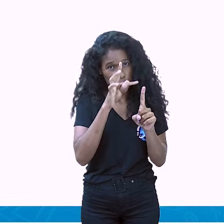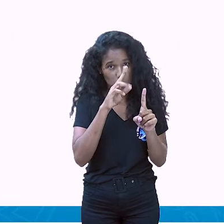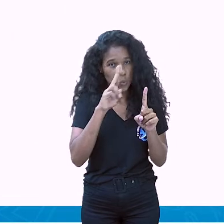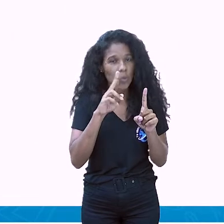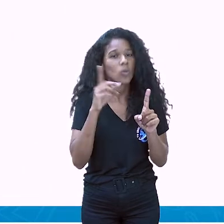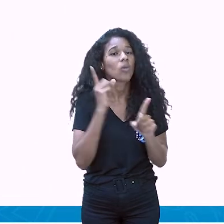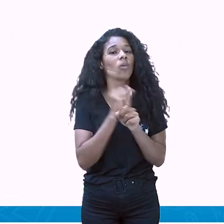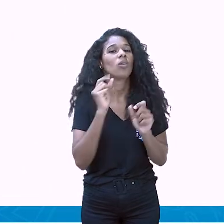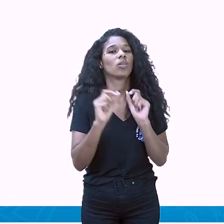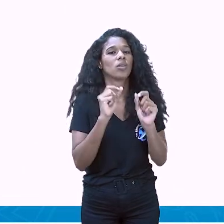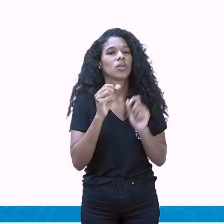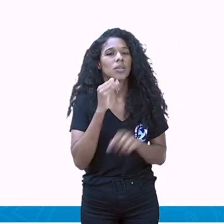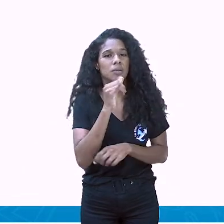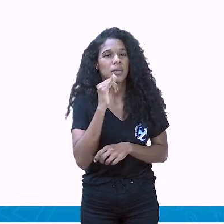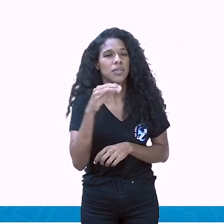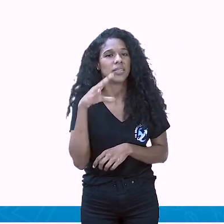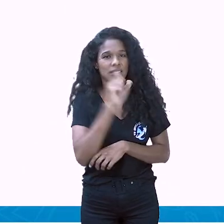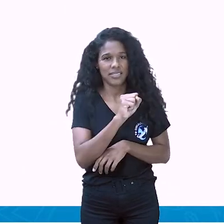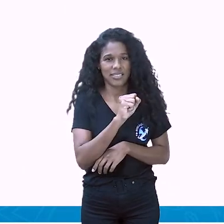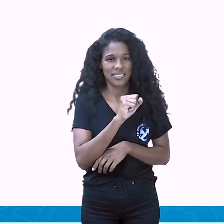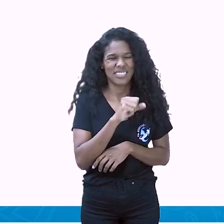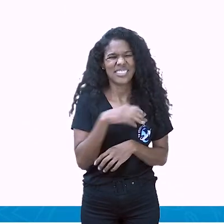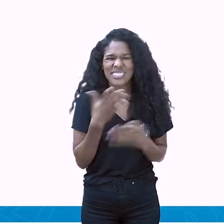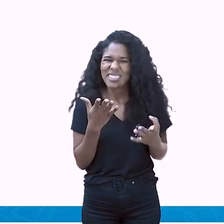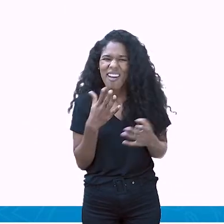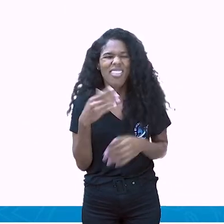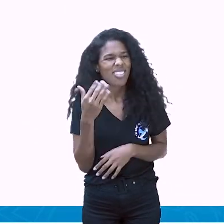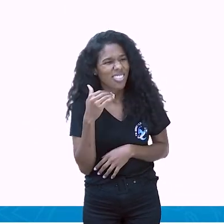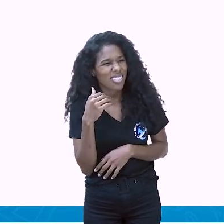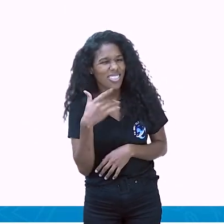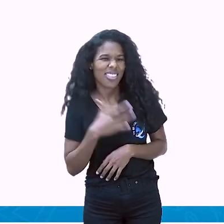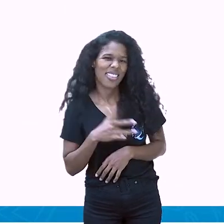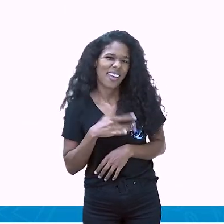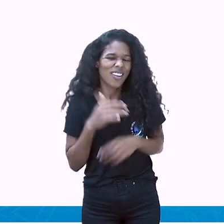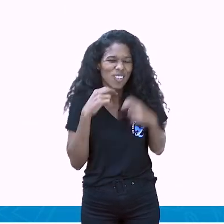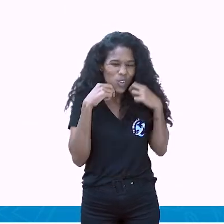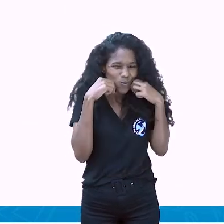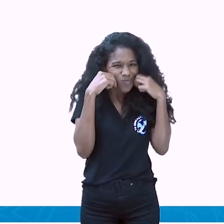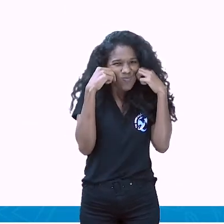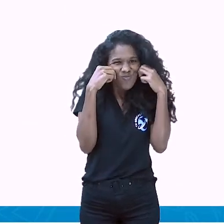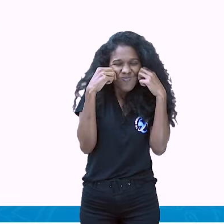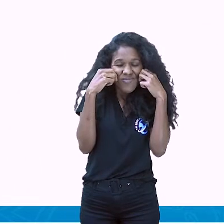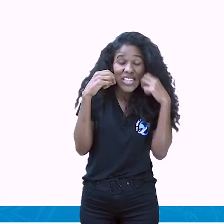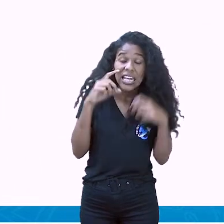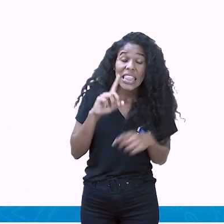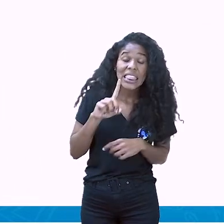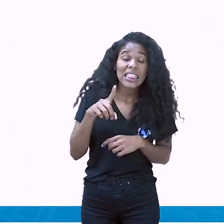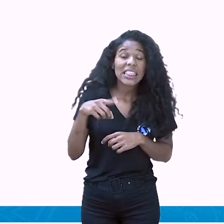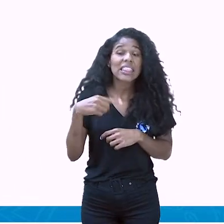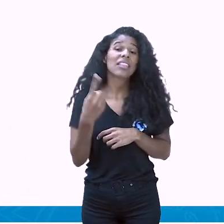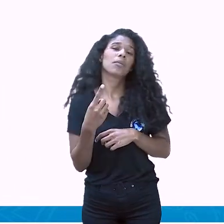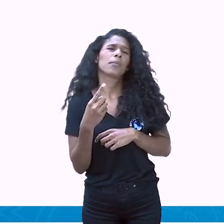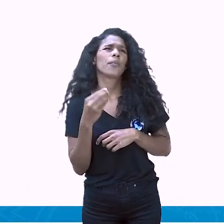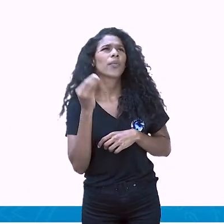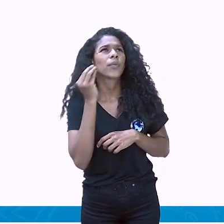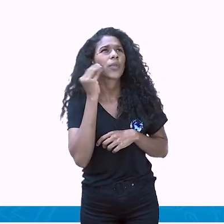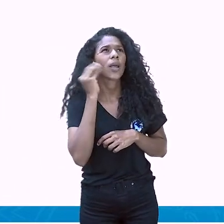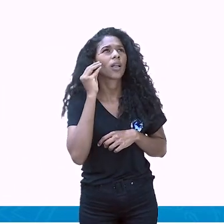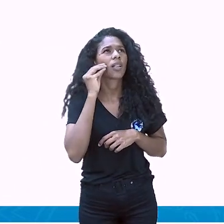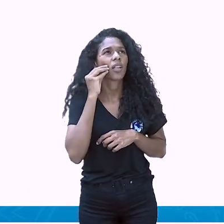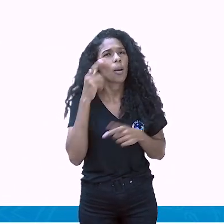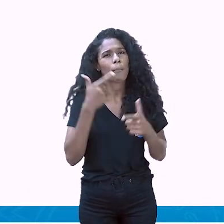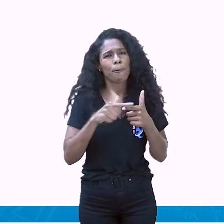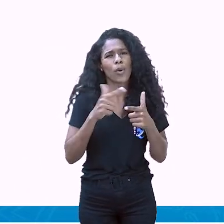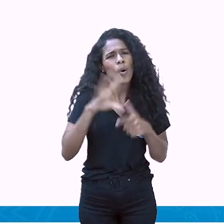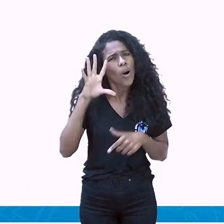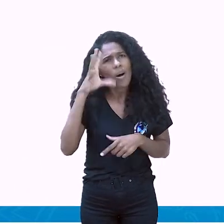ninguém. Deve ter ficado com muita vergonha, né? E a tentativa de solução? O que o Pitu fez para tentar resolver aquele